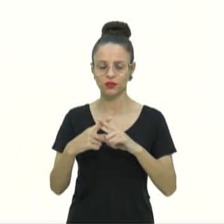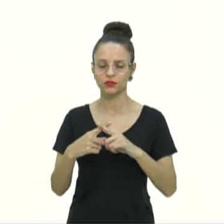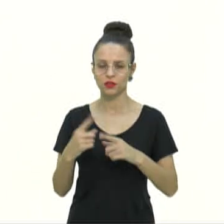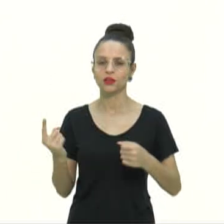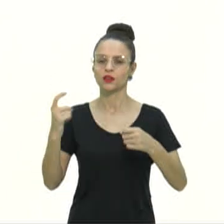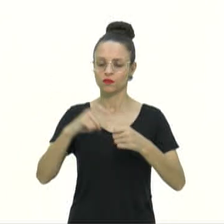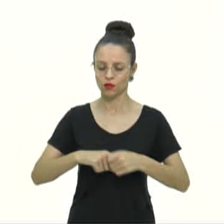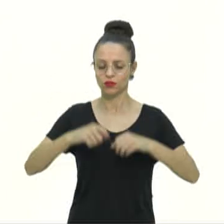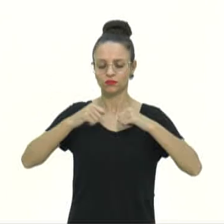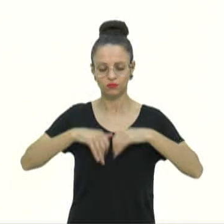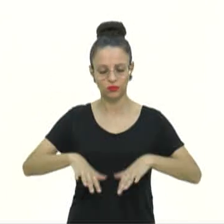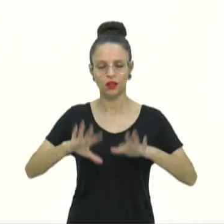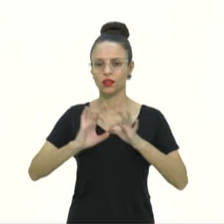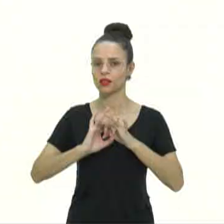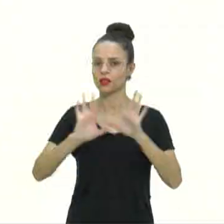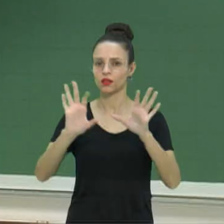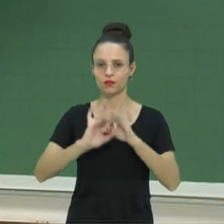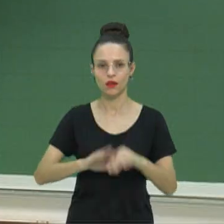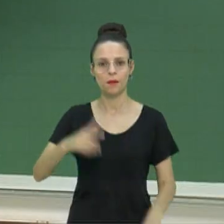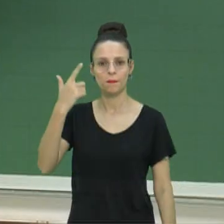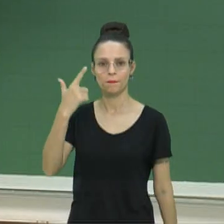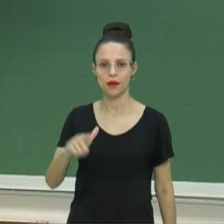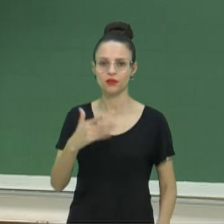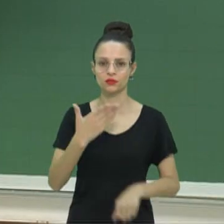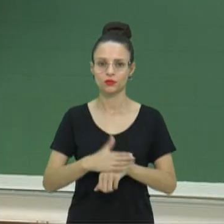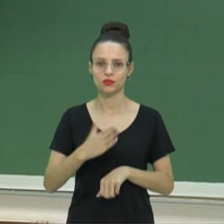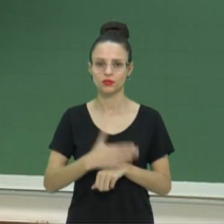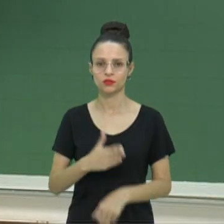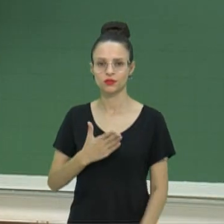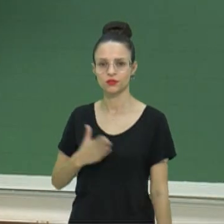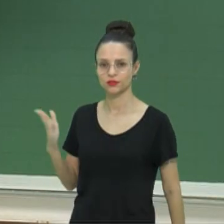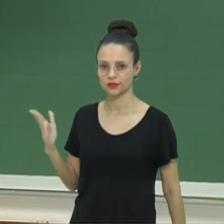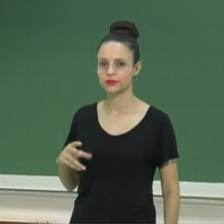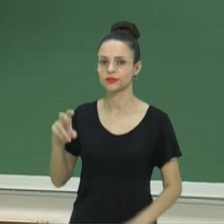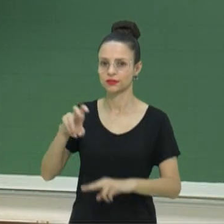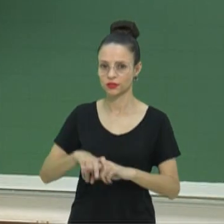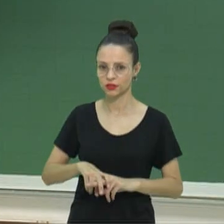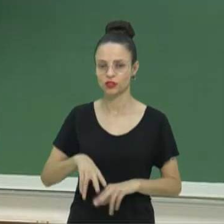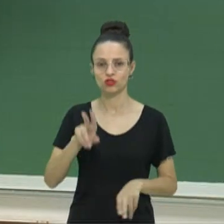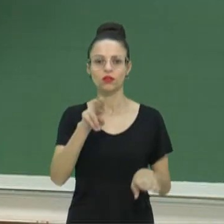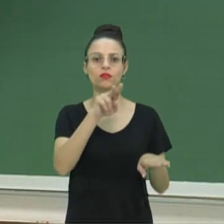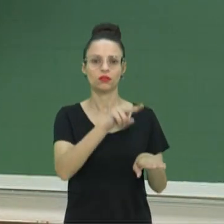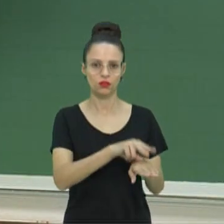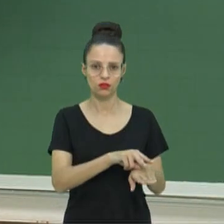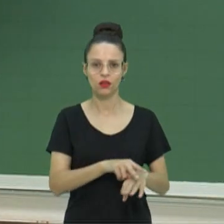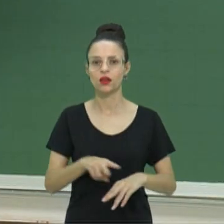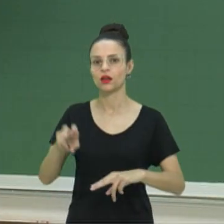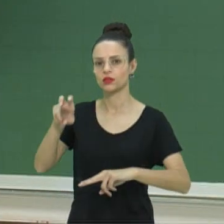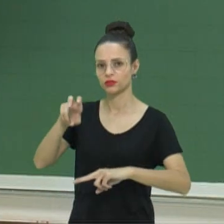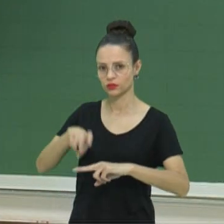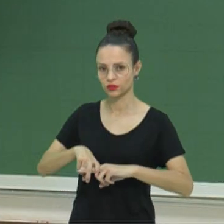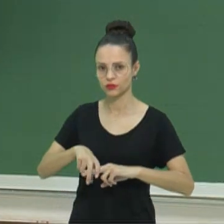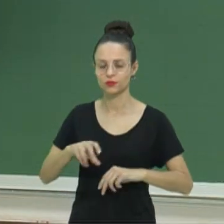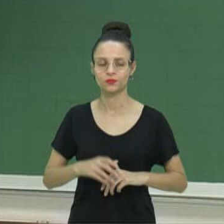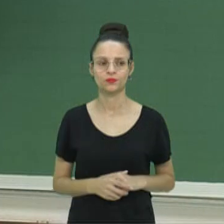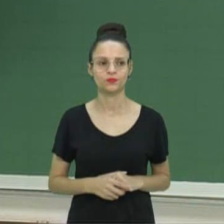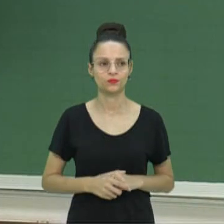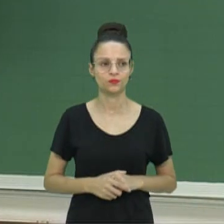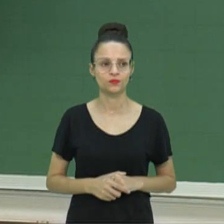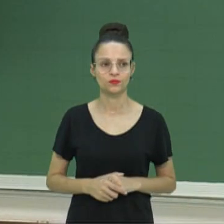voltar a respirar livremente, né? Então, mais um exercício, dessa vez sentado. Então, fizemos um deitado e o outro sentado.